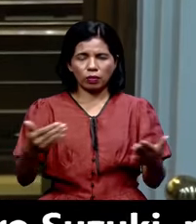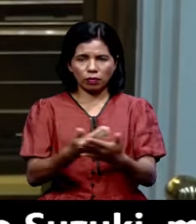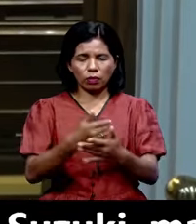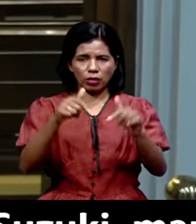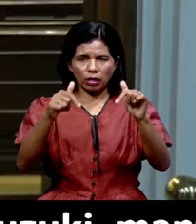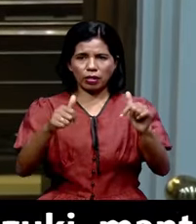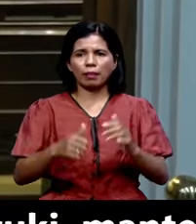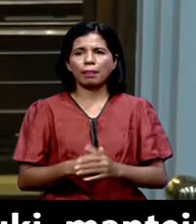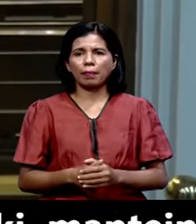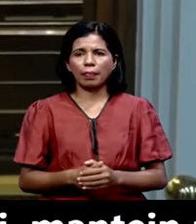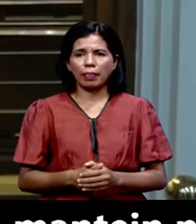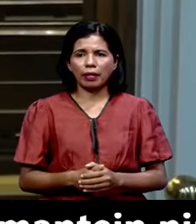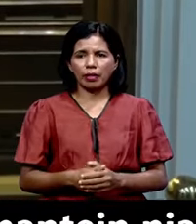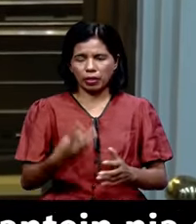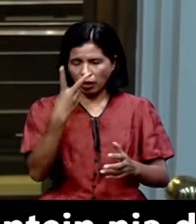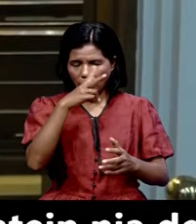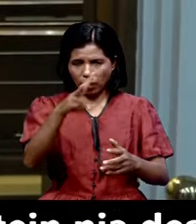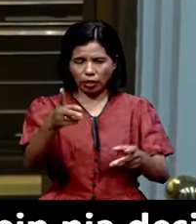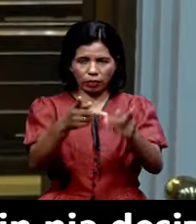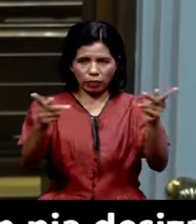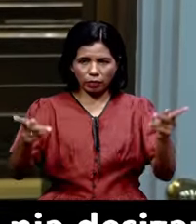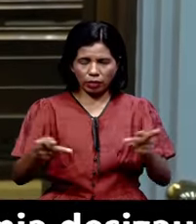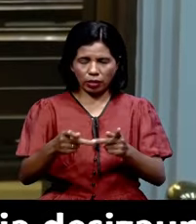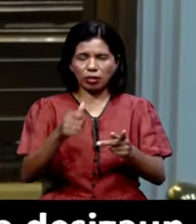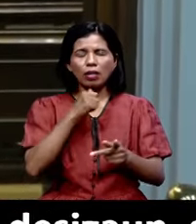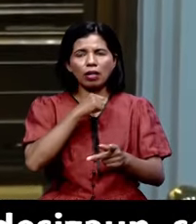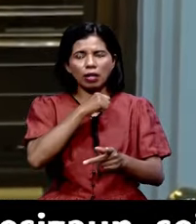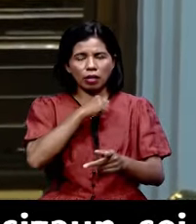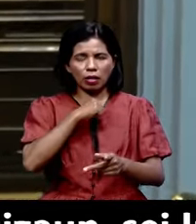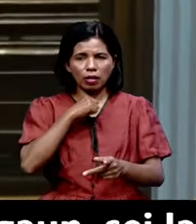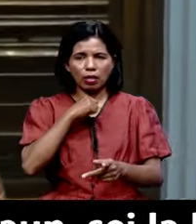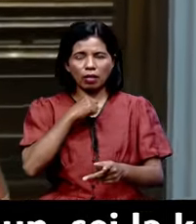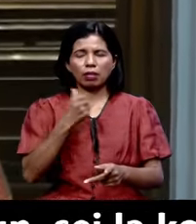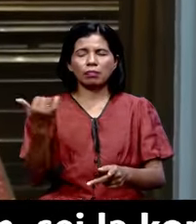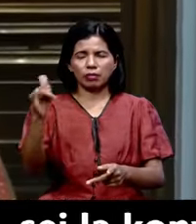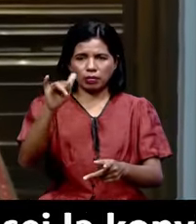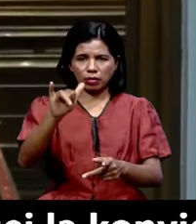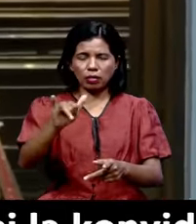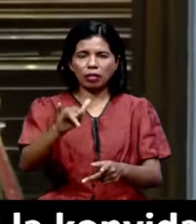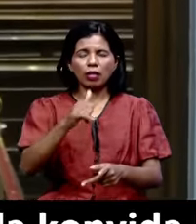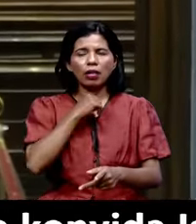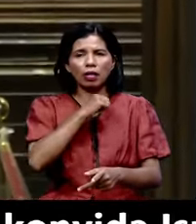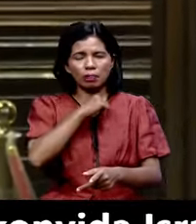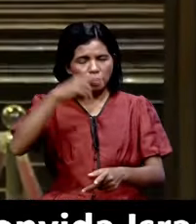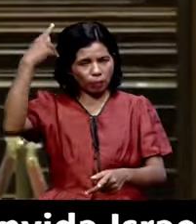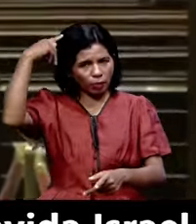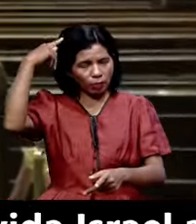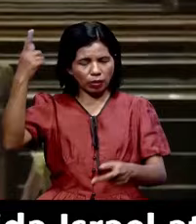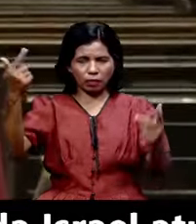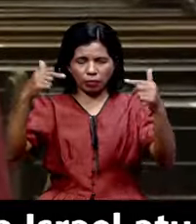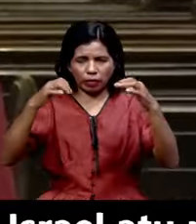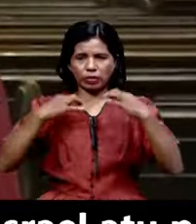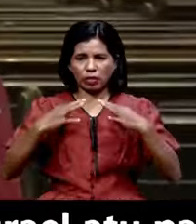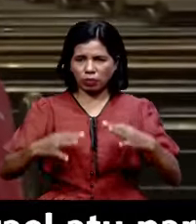maka ia condição itareba condição Santo Padre nian rasiko, nia condição saúde, condição física